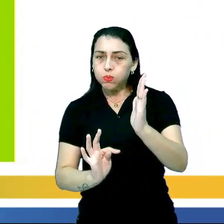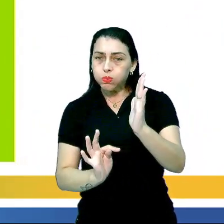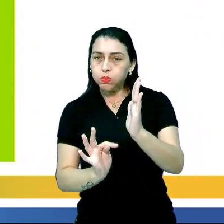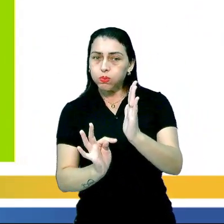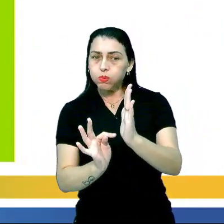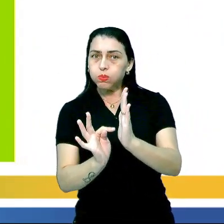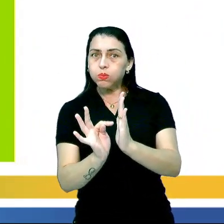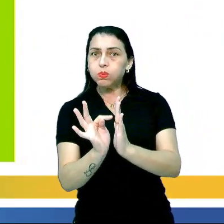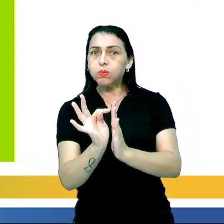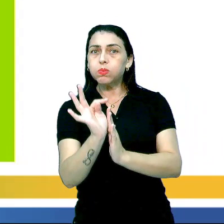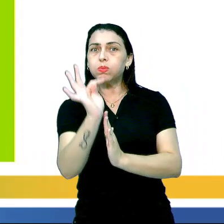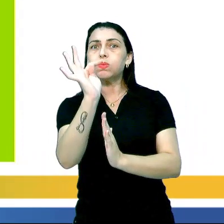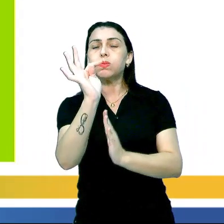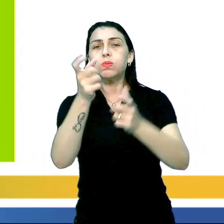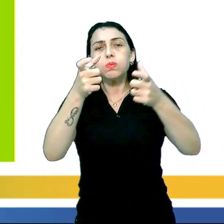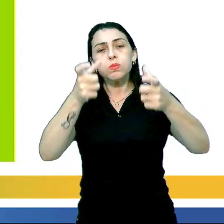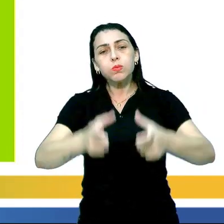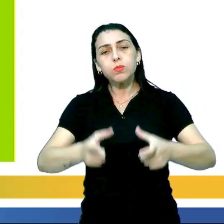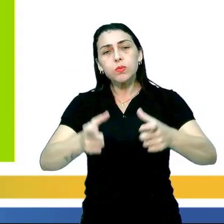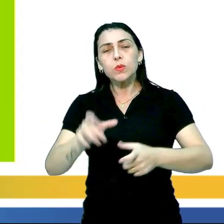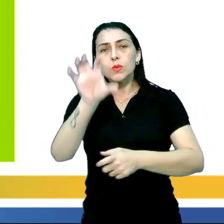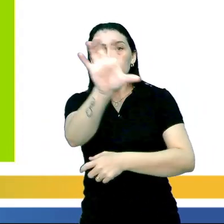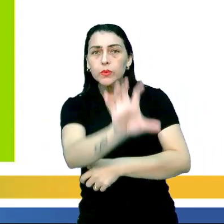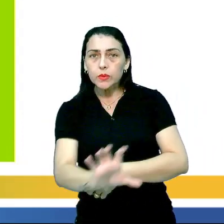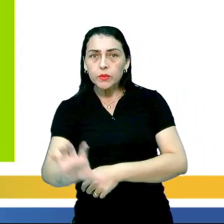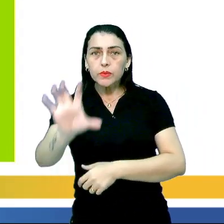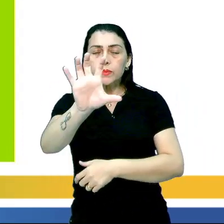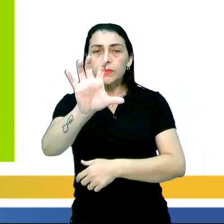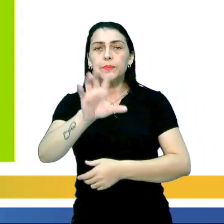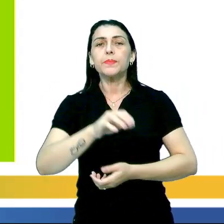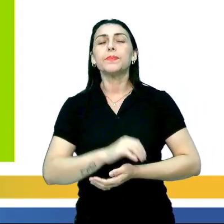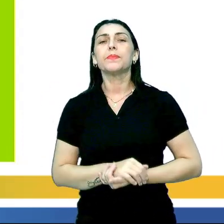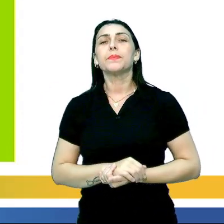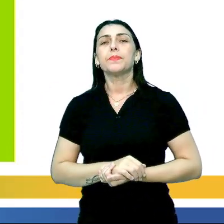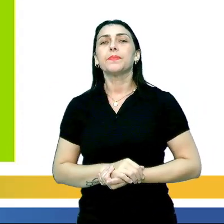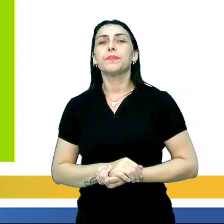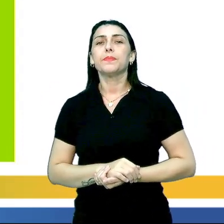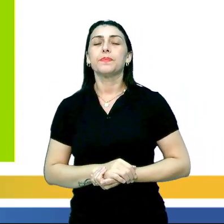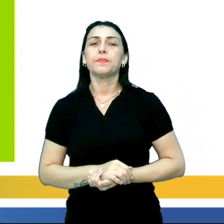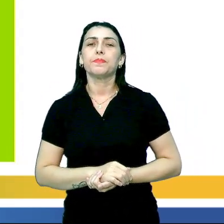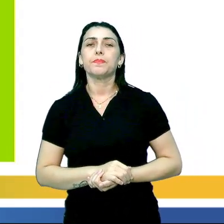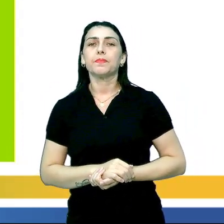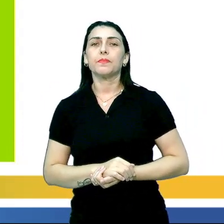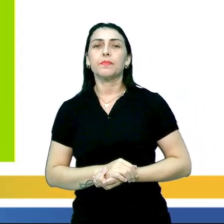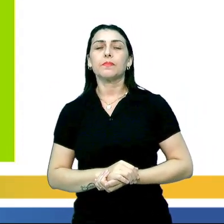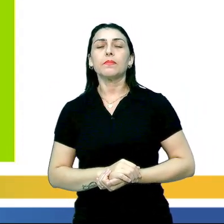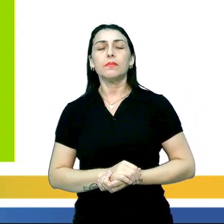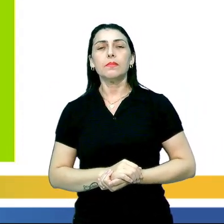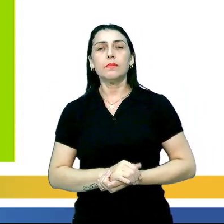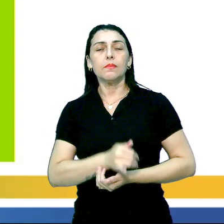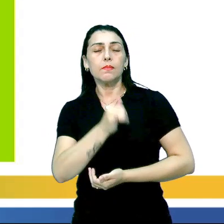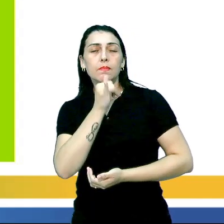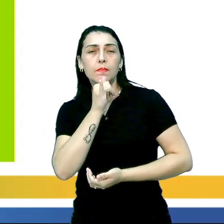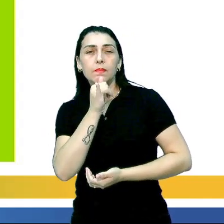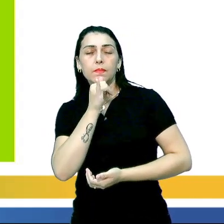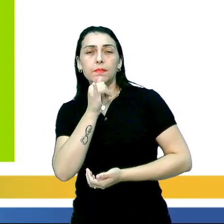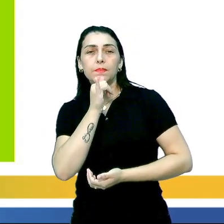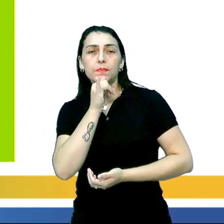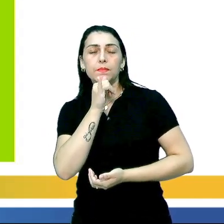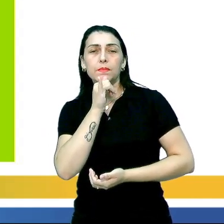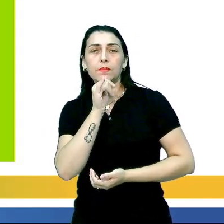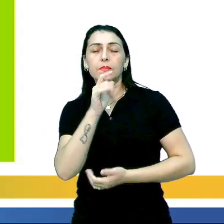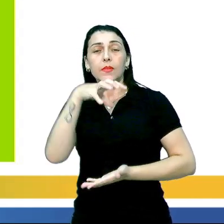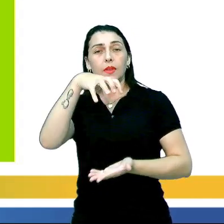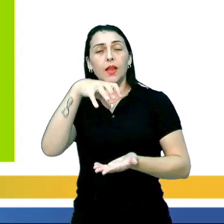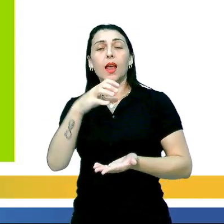aulas anteriores, e a elevação das temperaturas locais e também regionais, que a gente vai citar, por exemplo, as ilhas